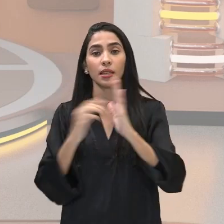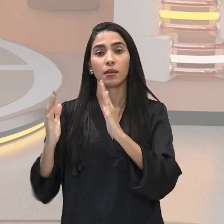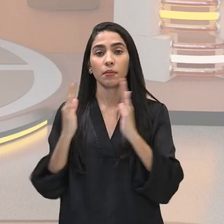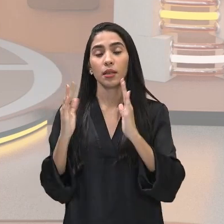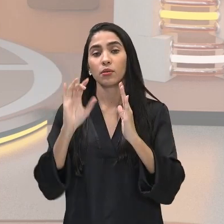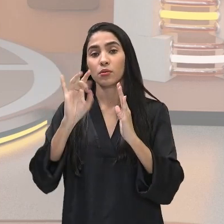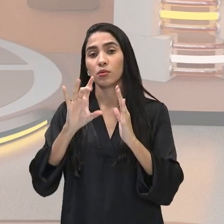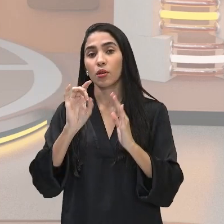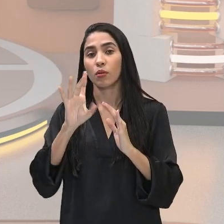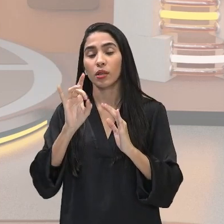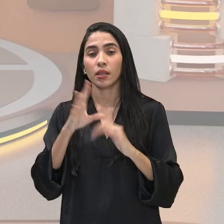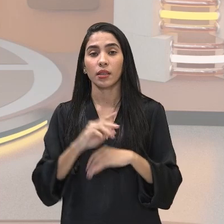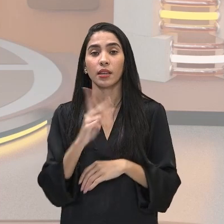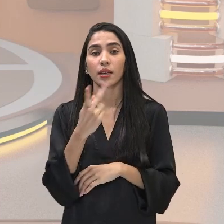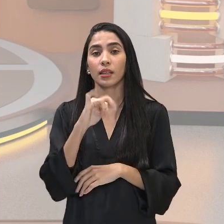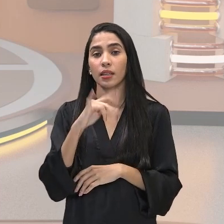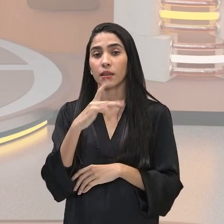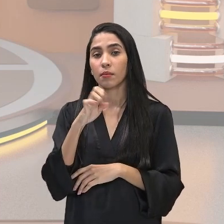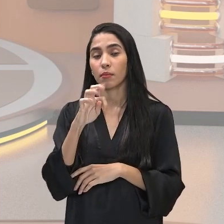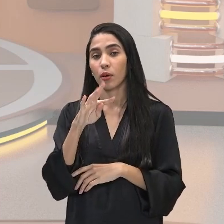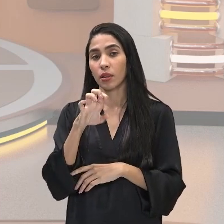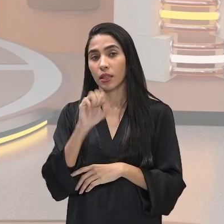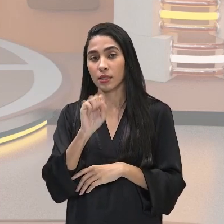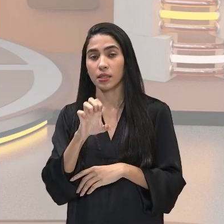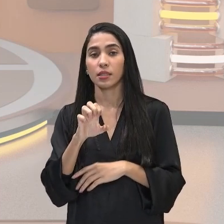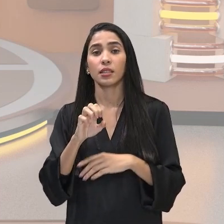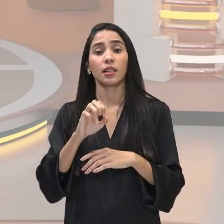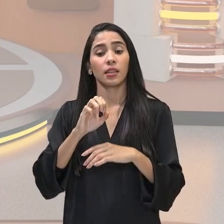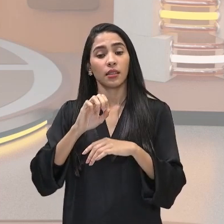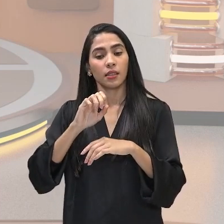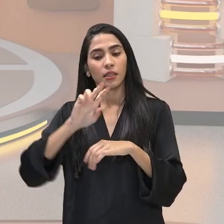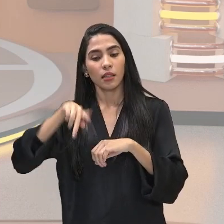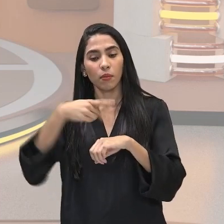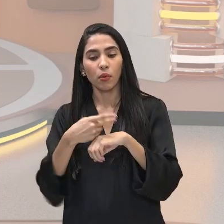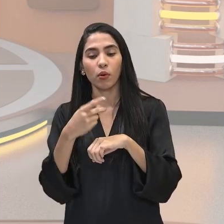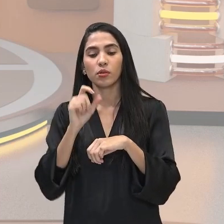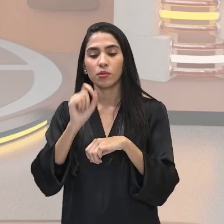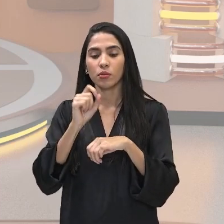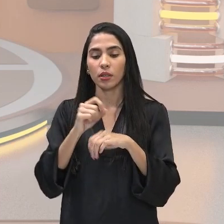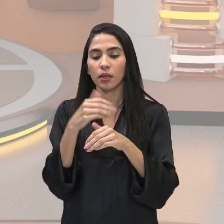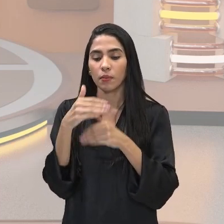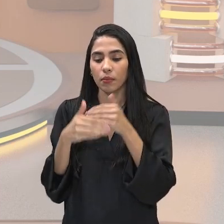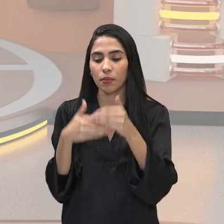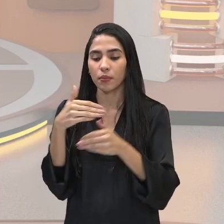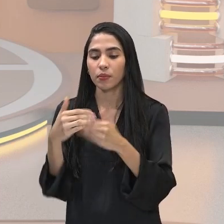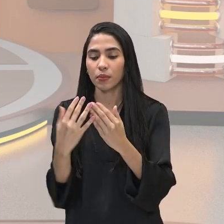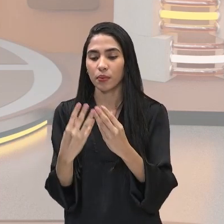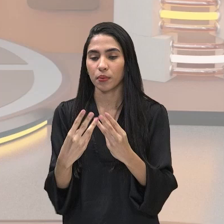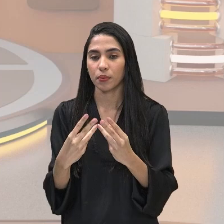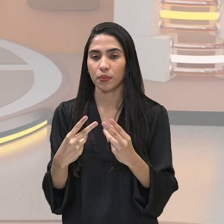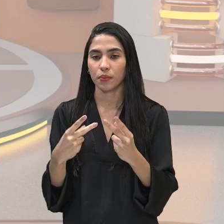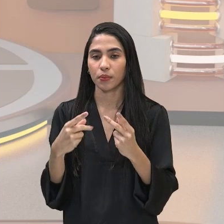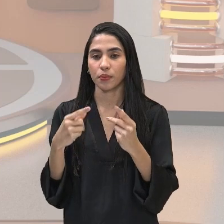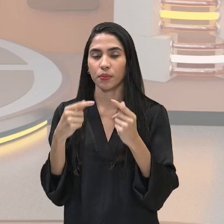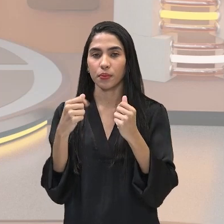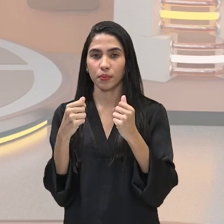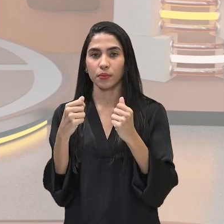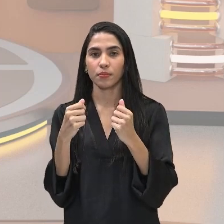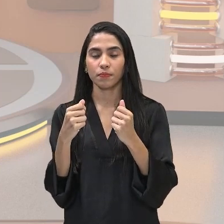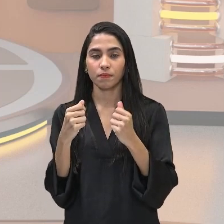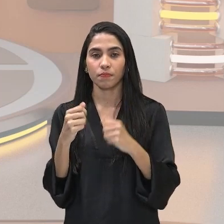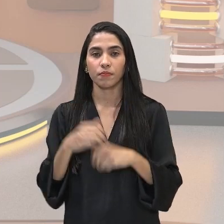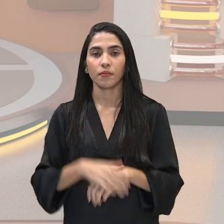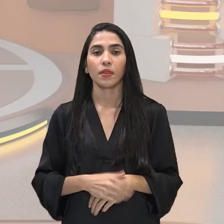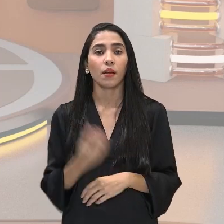apenas hipóteses e que foram aos poucos sendo quebradas, destruídas,